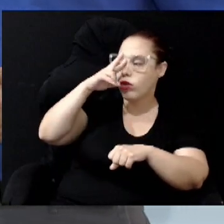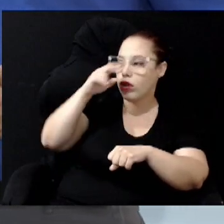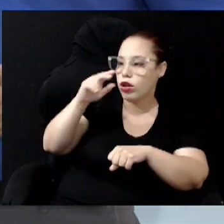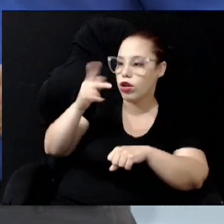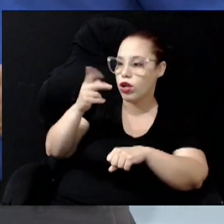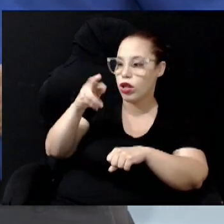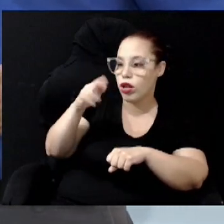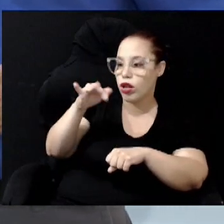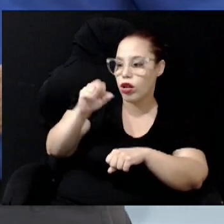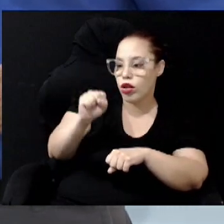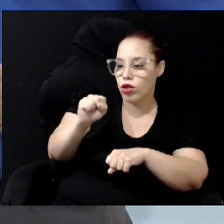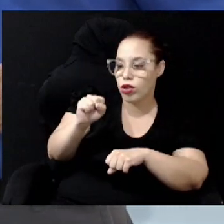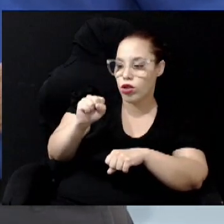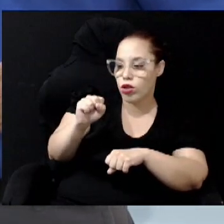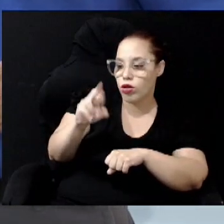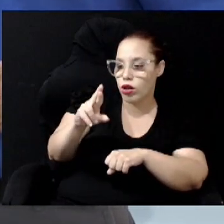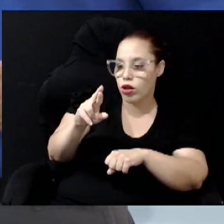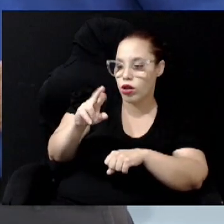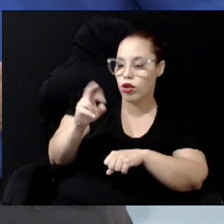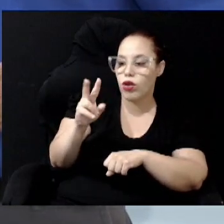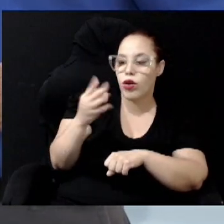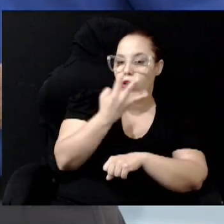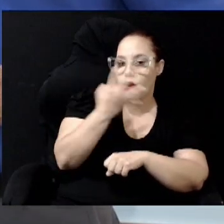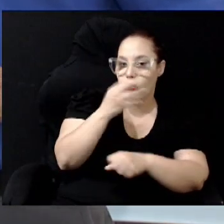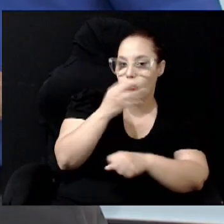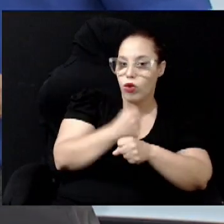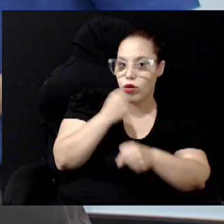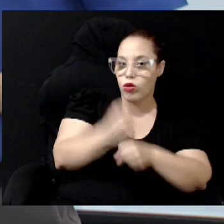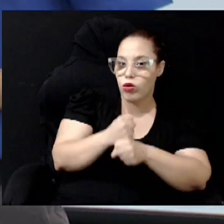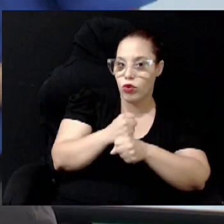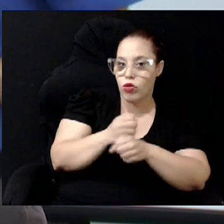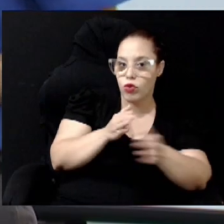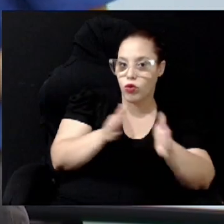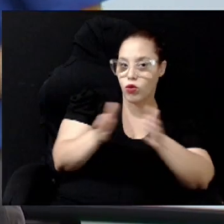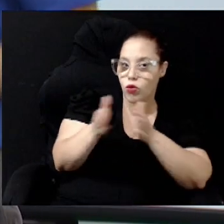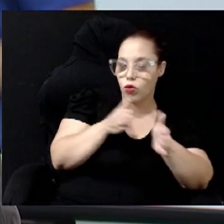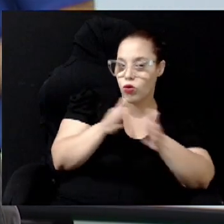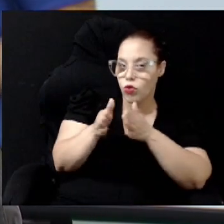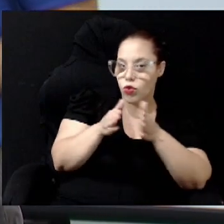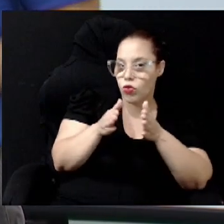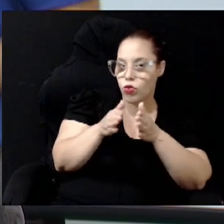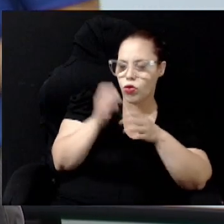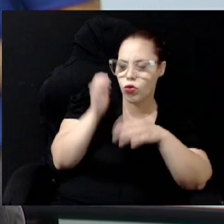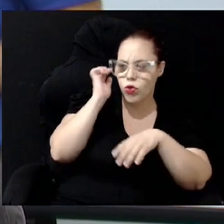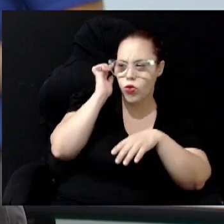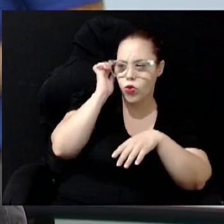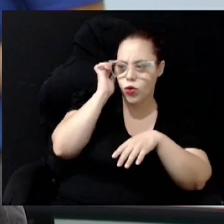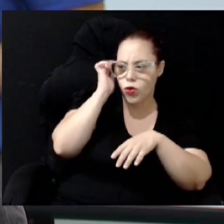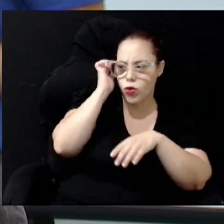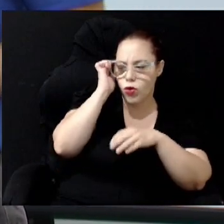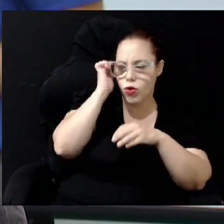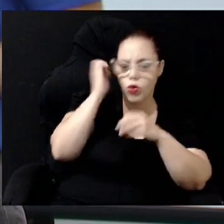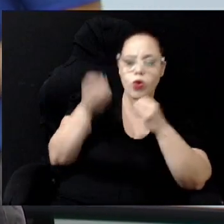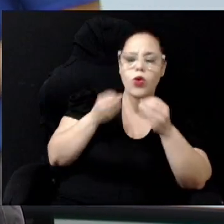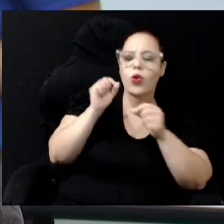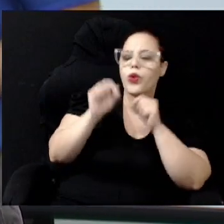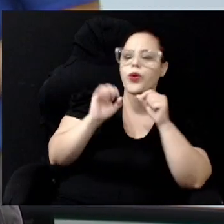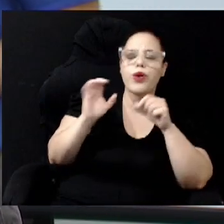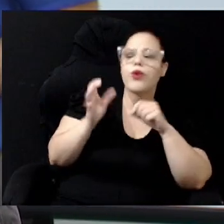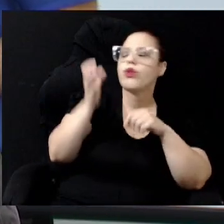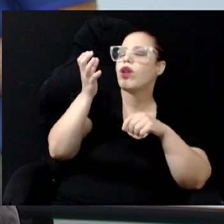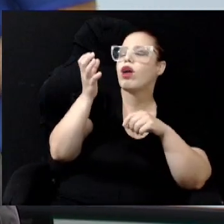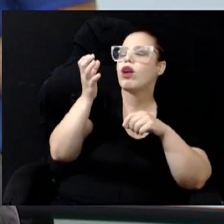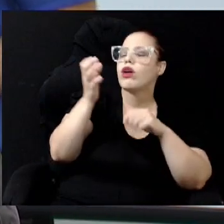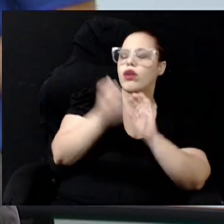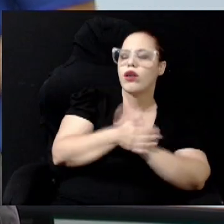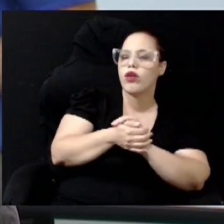4 anos. E qual o caminho percorrido, né? O que acontece? Porque nós conversamos